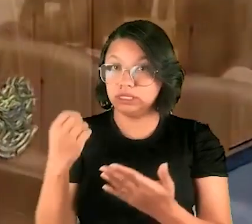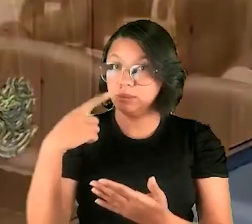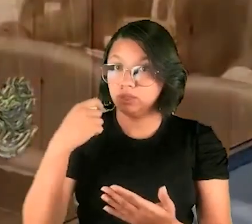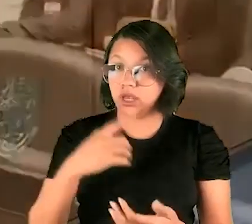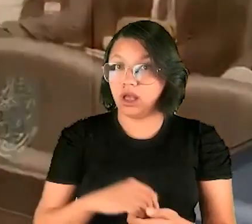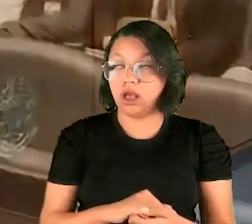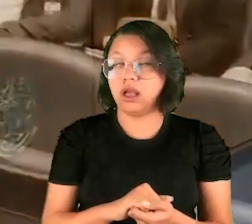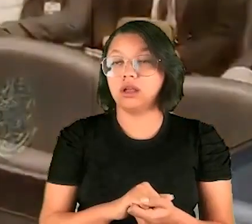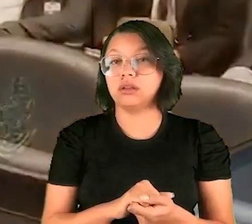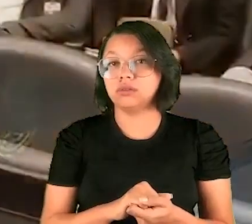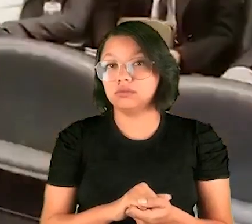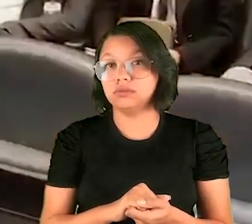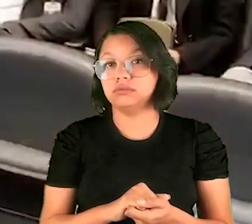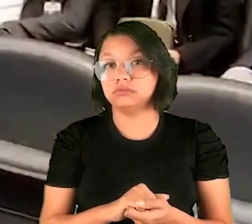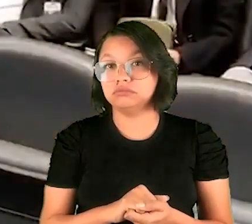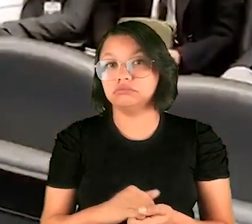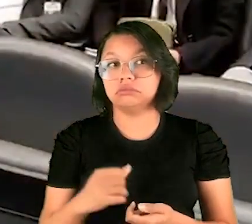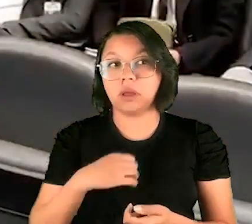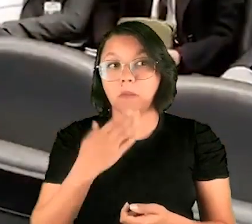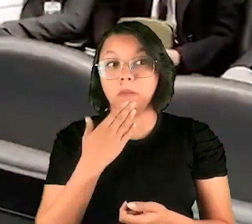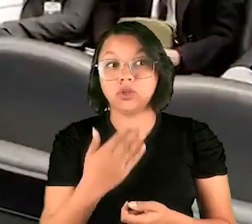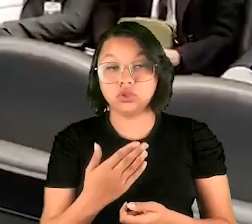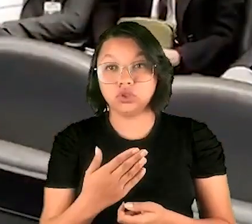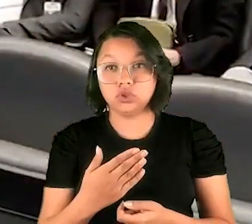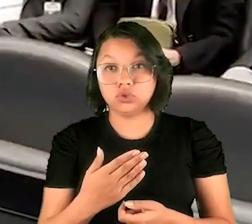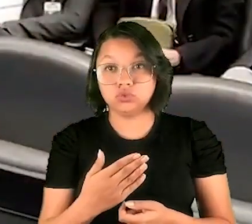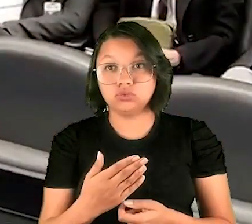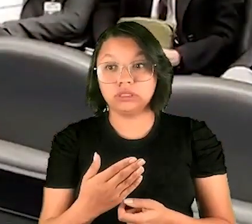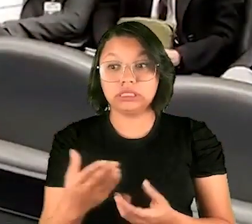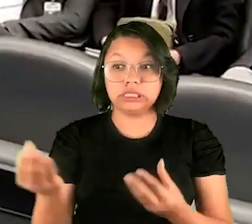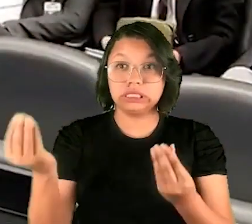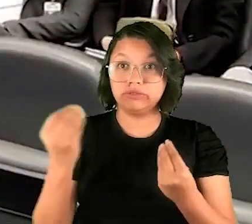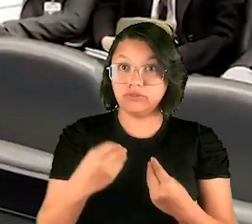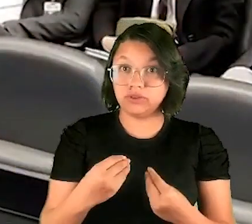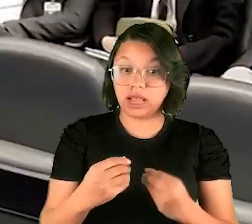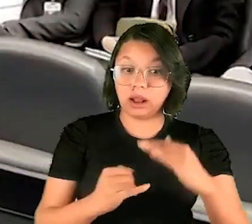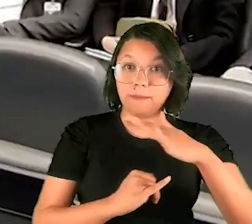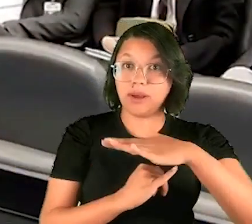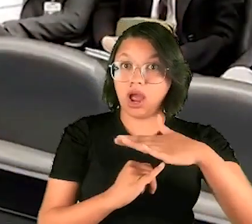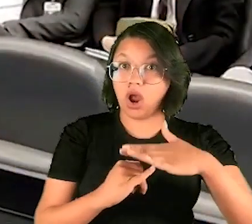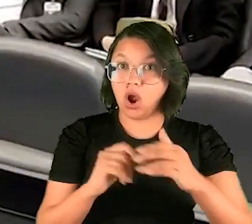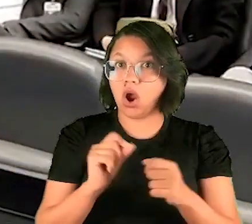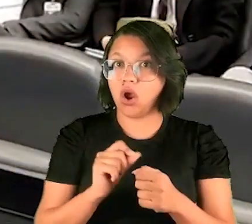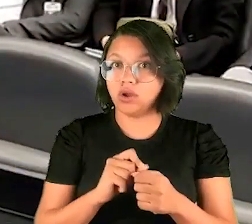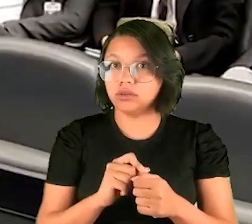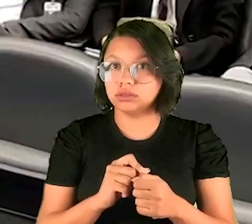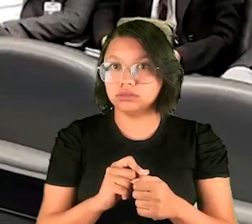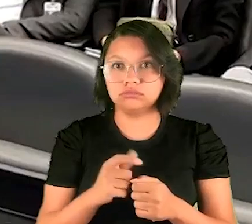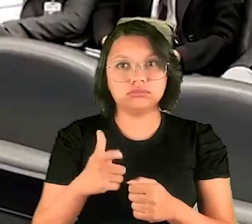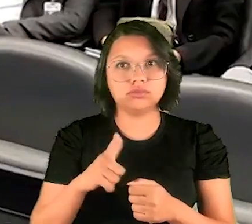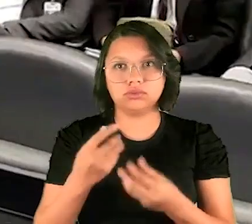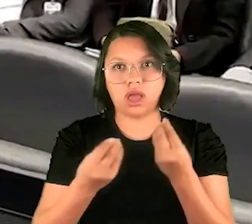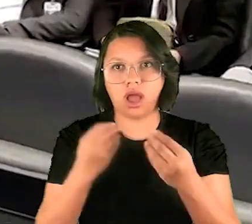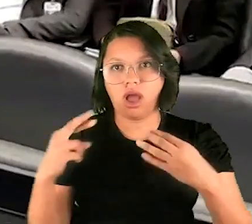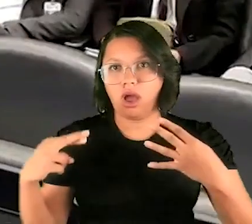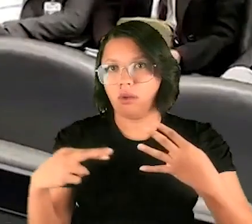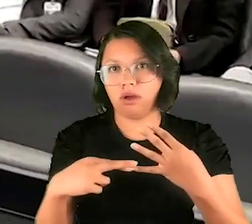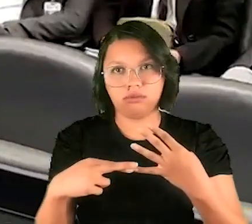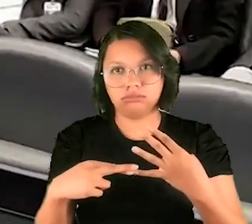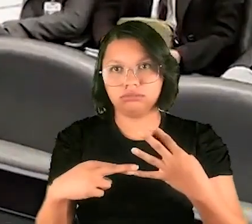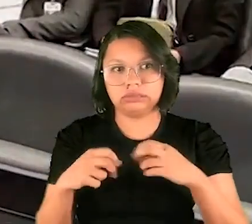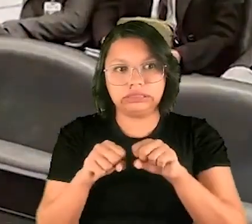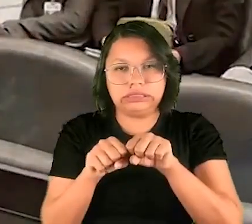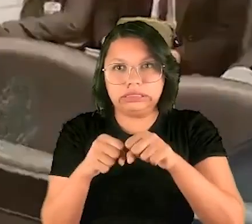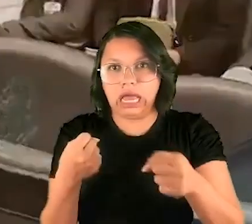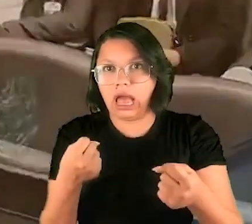Então, demandas que, se cair sobre a instituição a fazer, não vai haver recurso. Quebra a